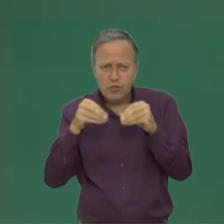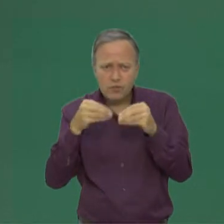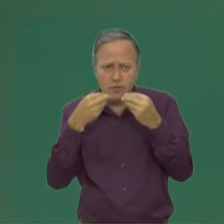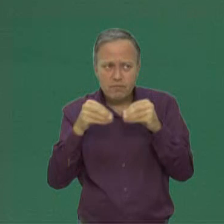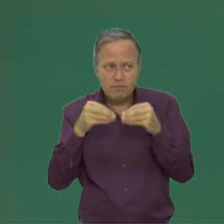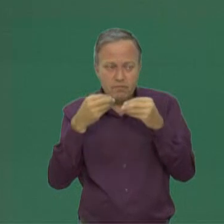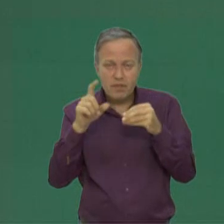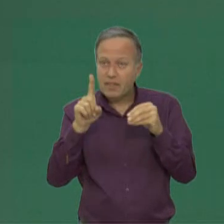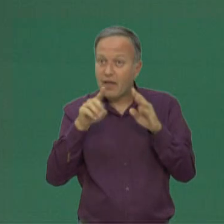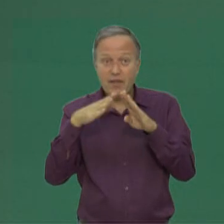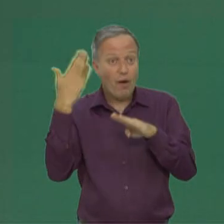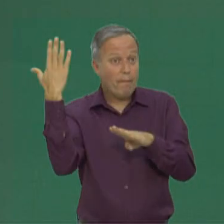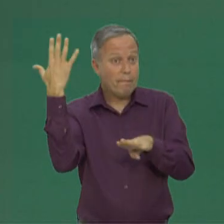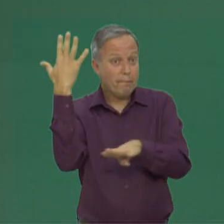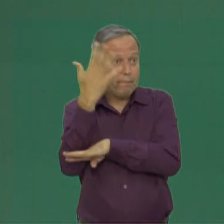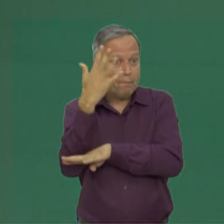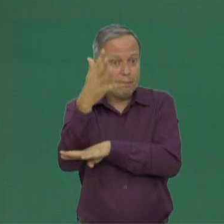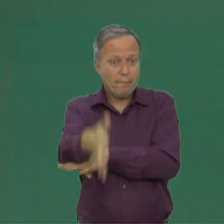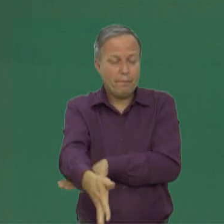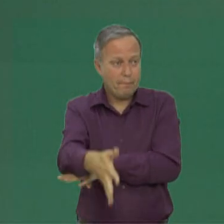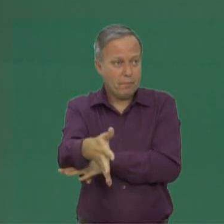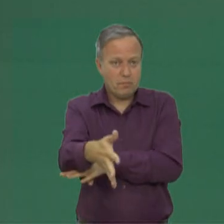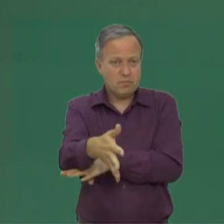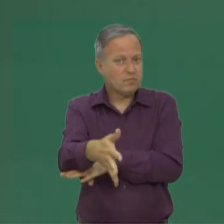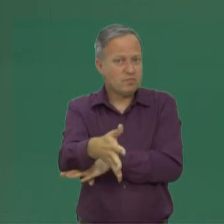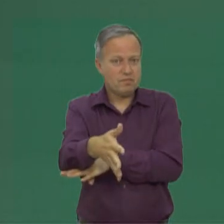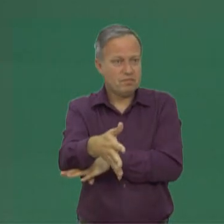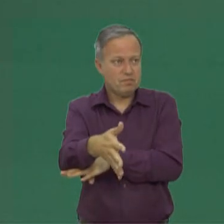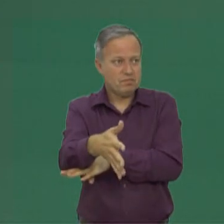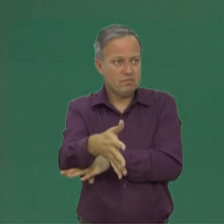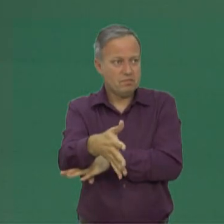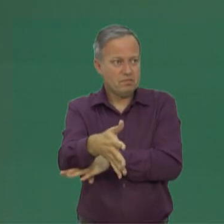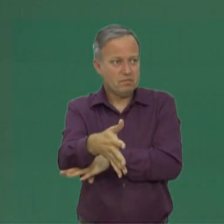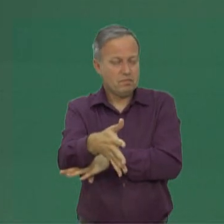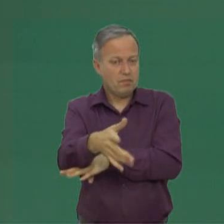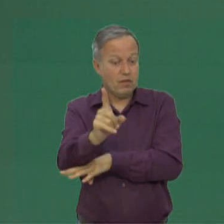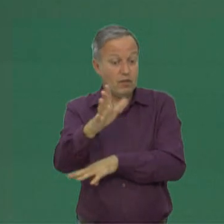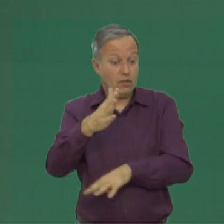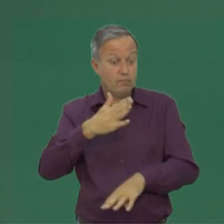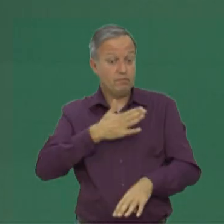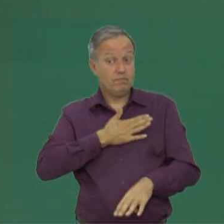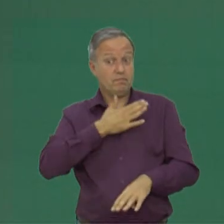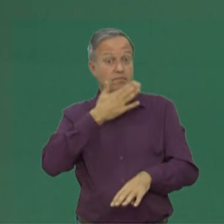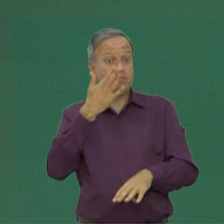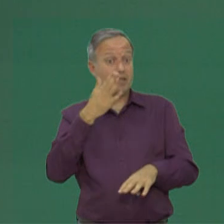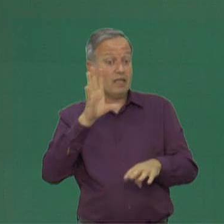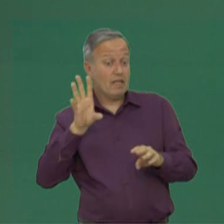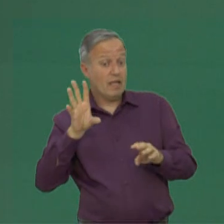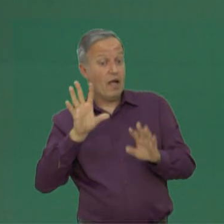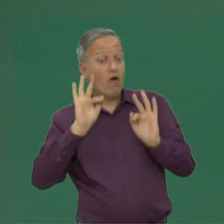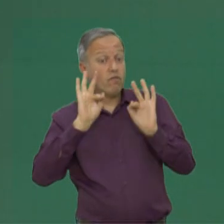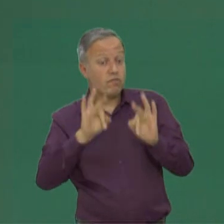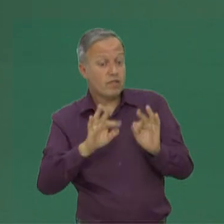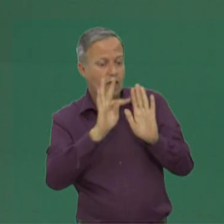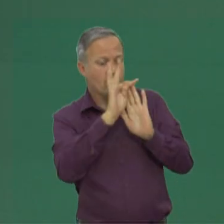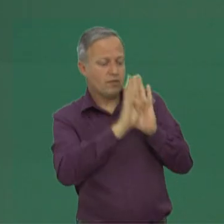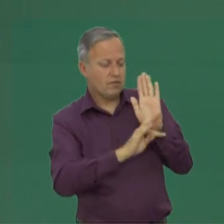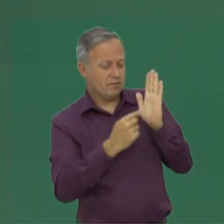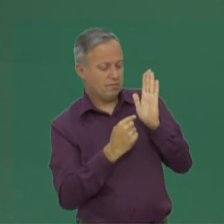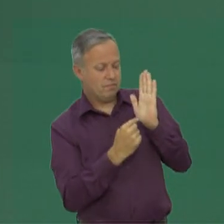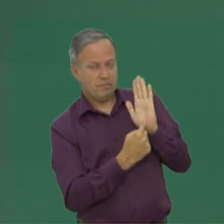não desmatar, não desmatamento, ele coloca essa surpresa no final do texto aqui,